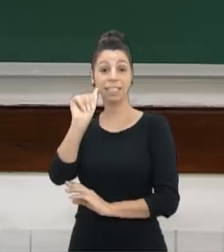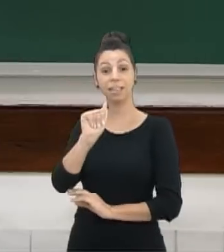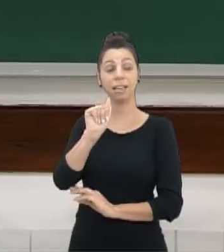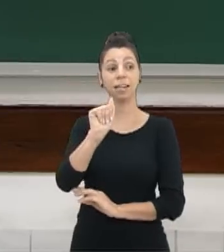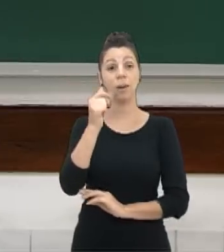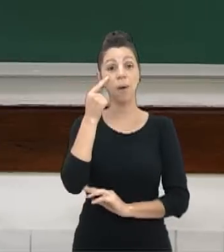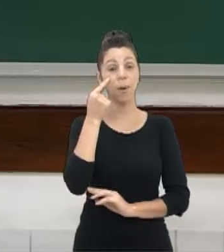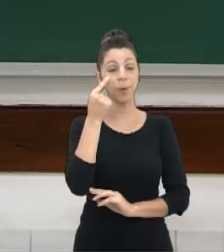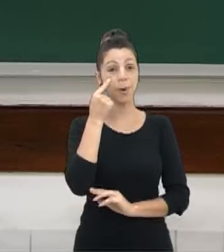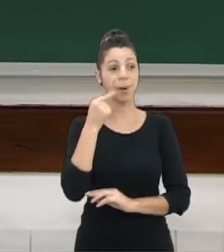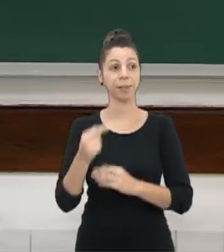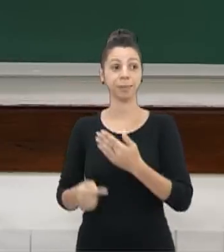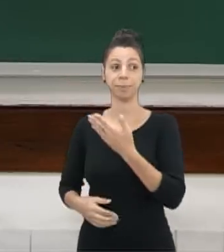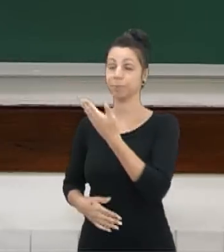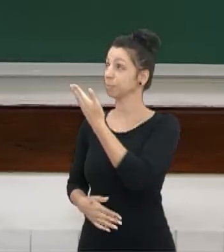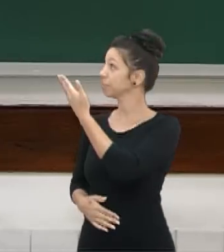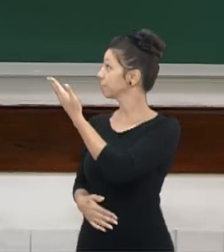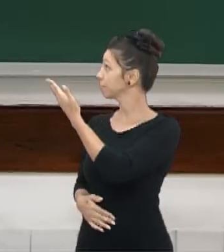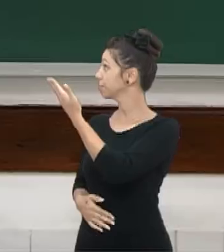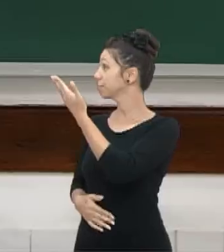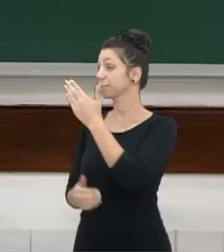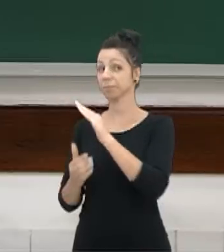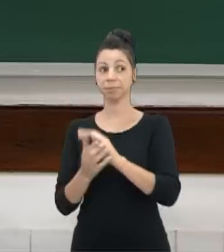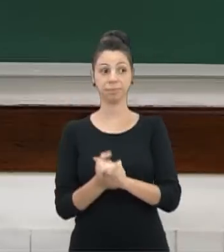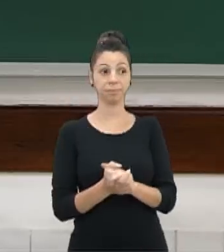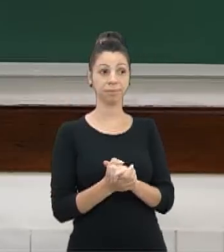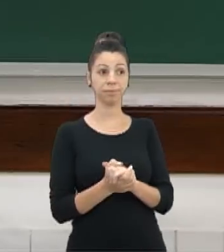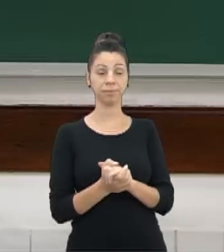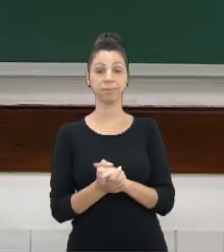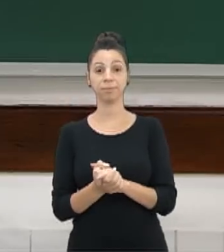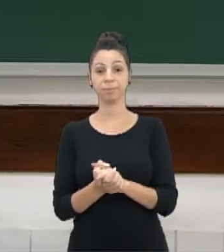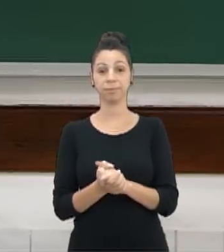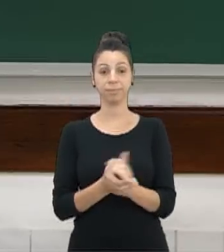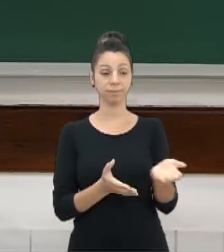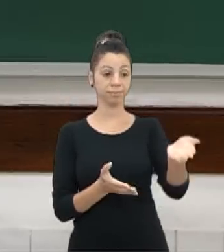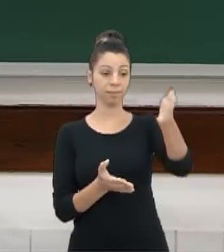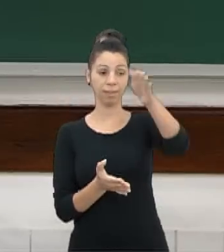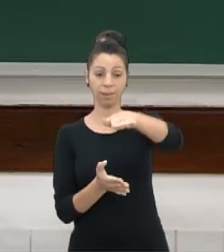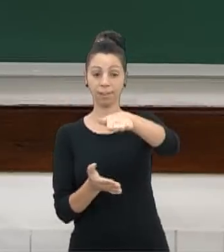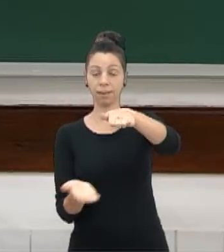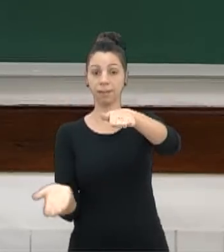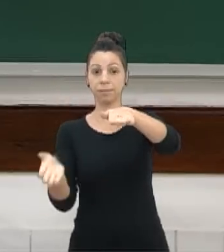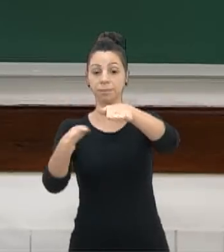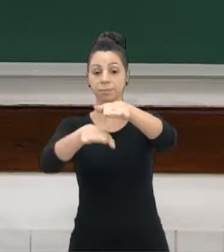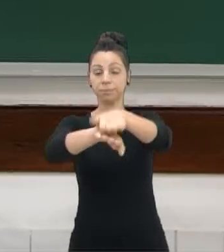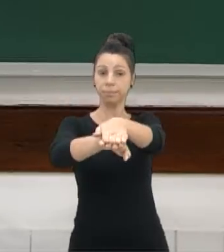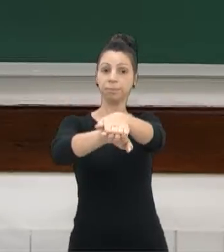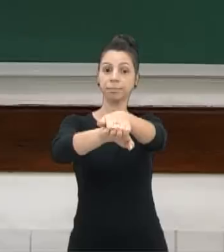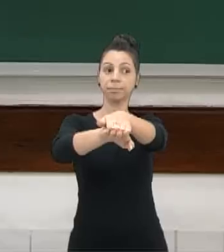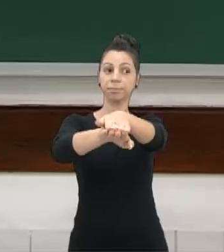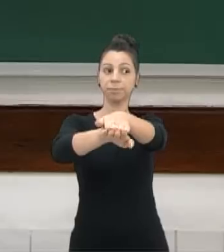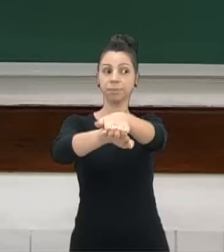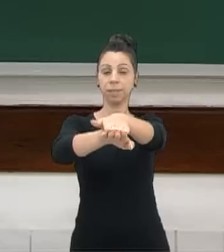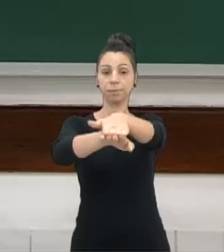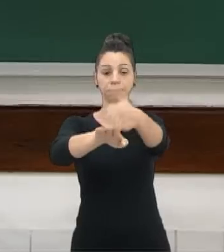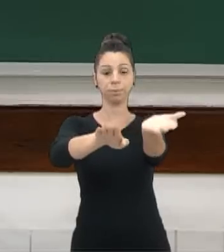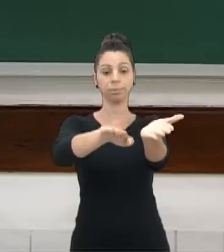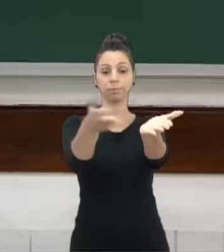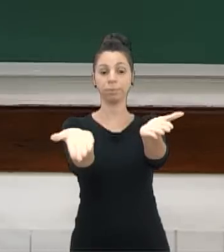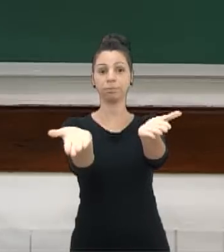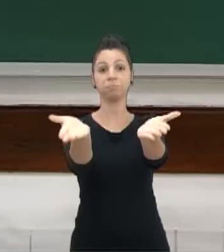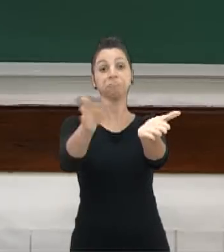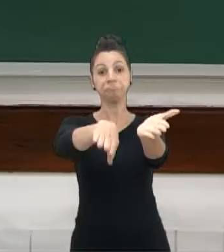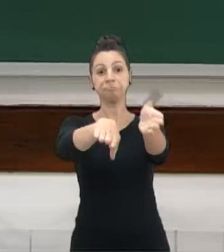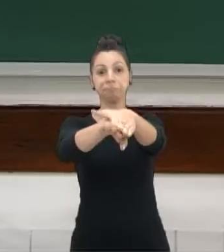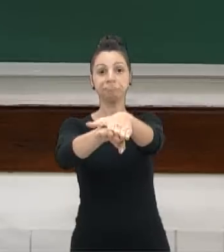para a aula para mostrar para vocês. Ó, vou mostrar aqui. É esse aqui, ó, formatinho carteira, tá? Então, o que a gente está estudando